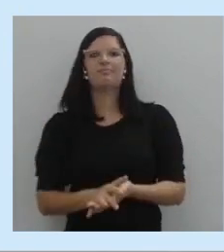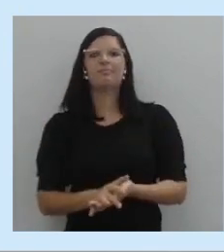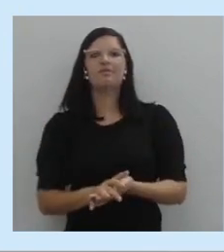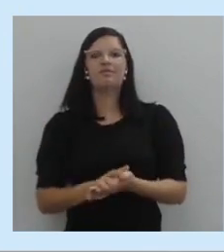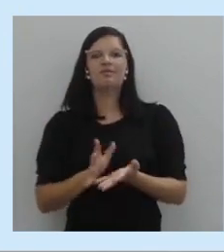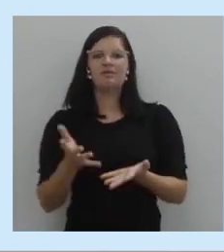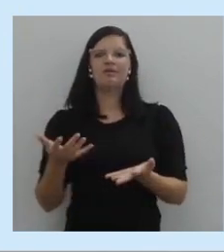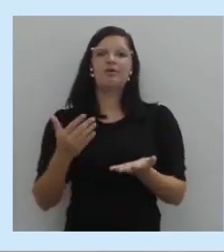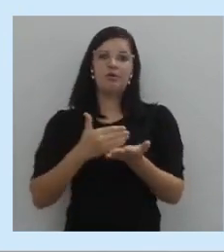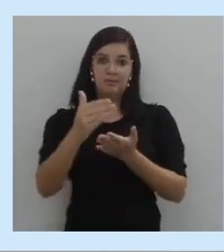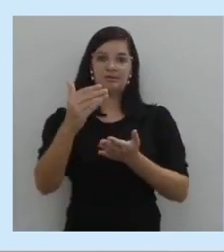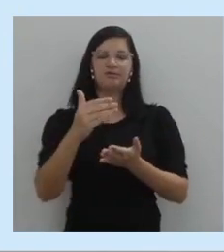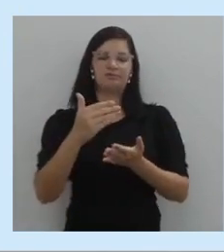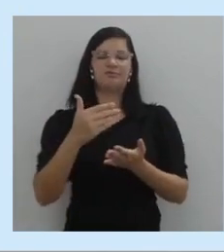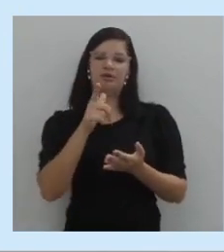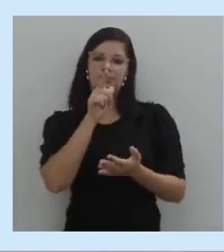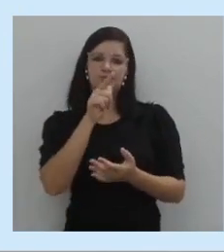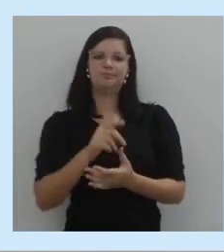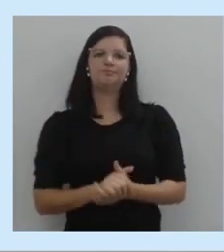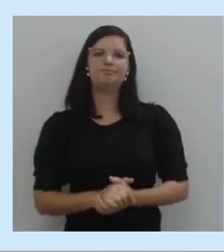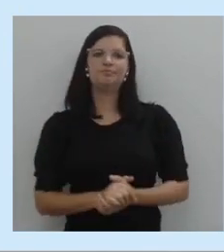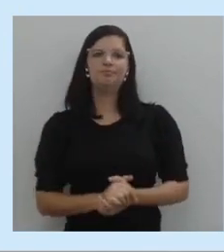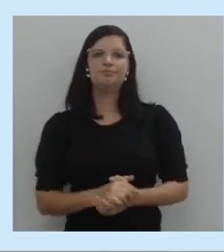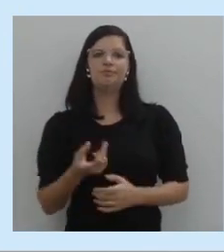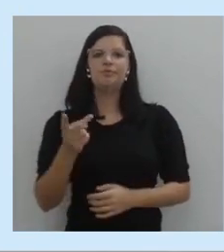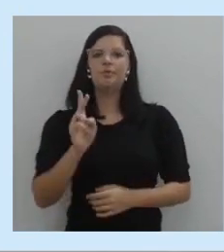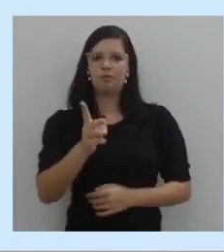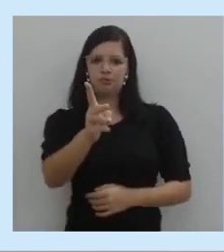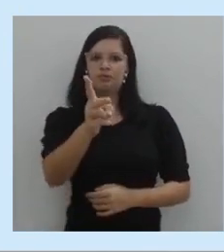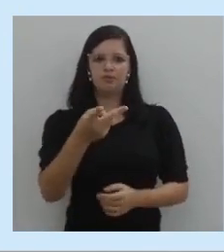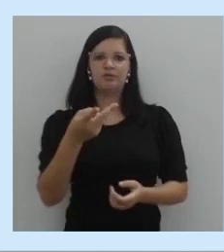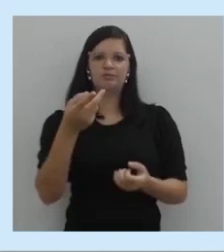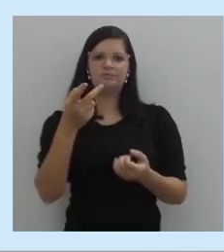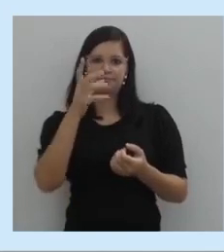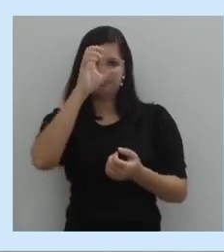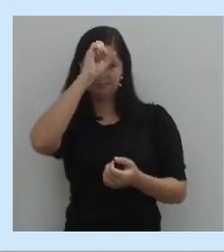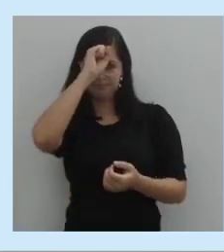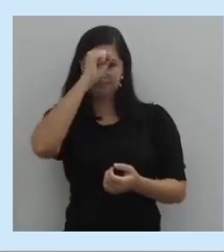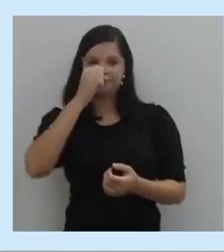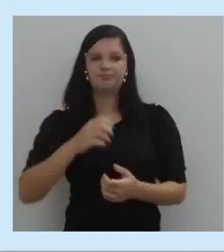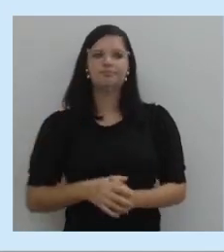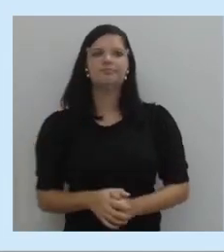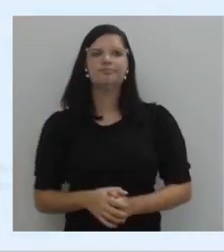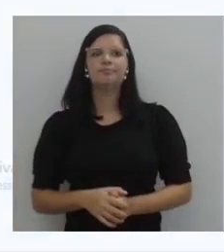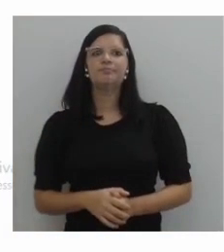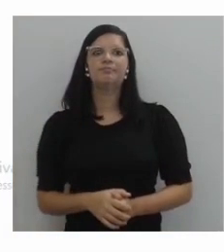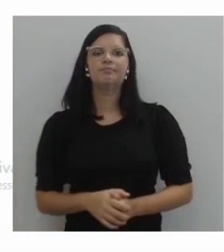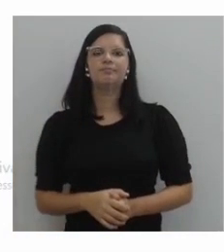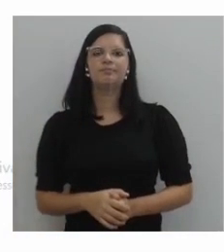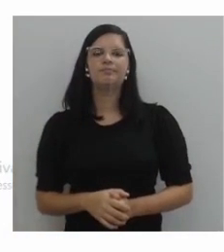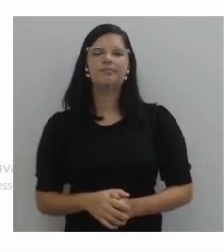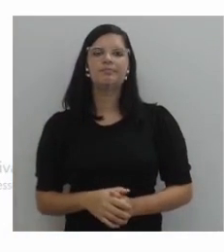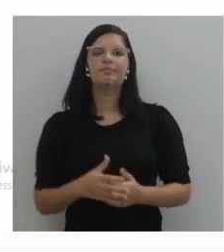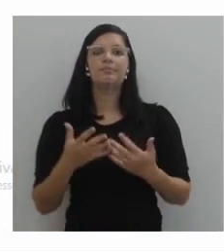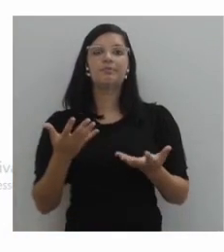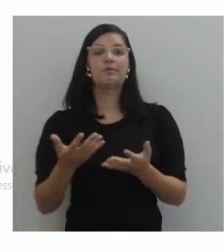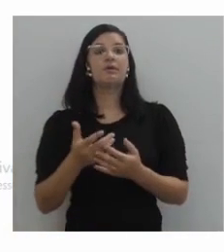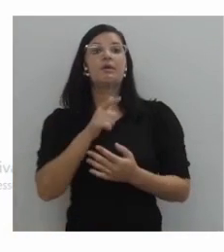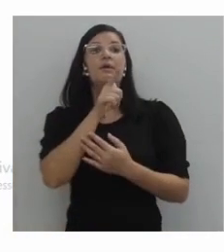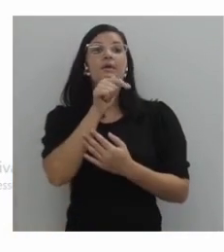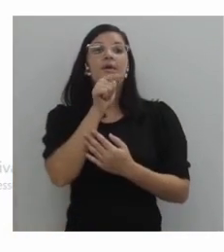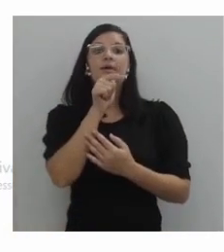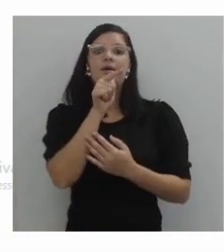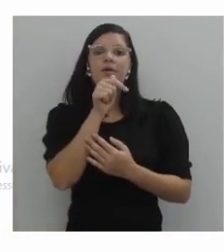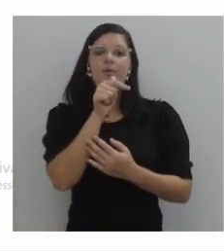minutos iniciais da aula, ok? Vamos continuar vendo sobre o aquífero. Acompanhe na tela mais uma vez, tá? Esse